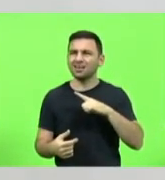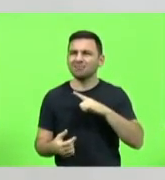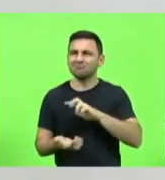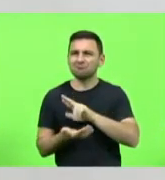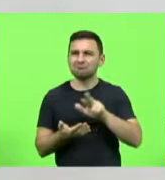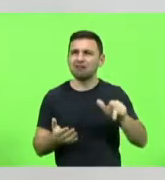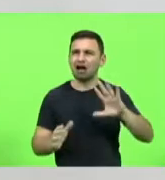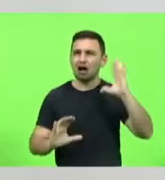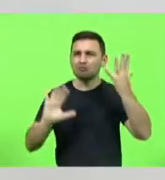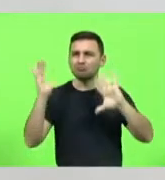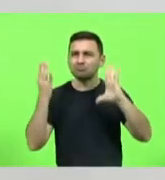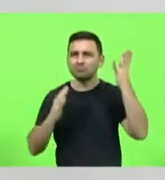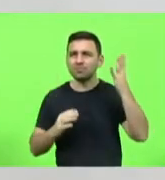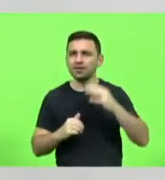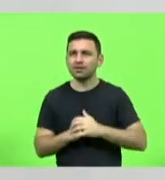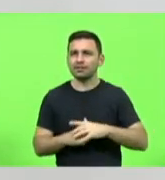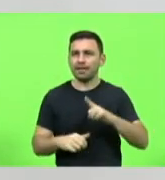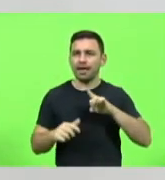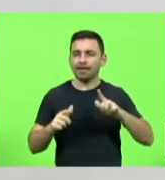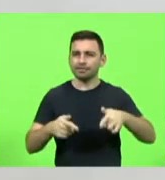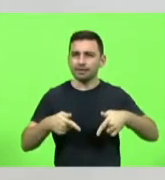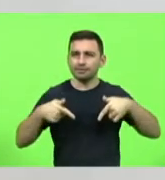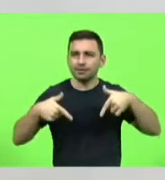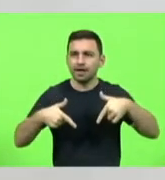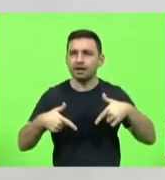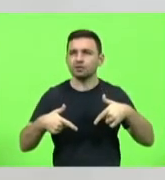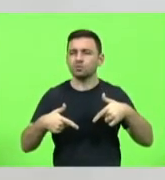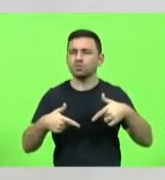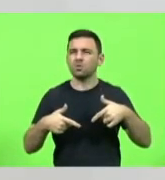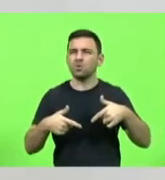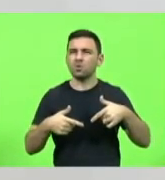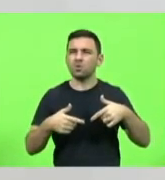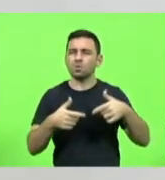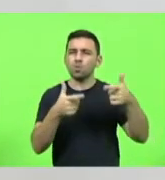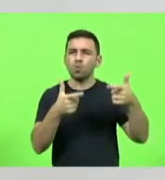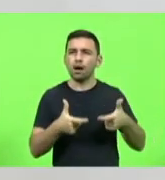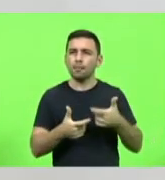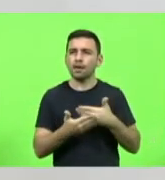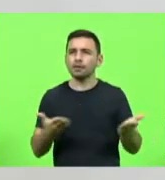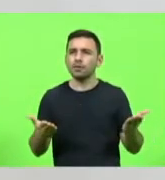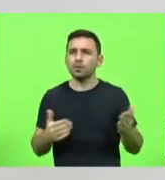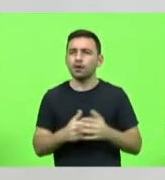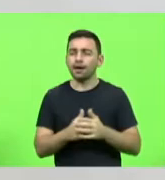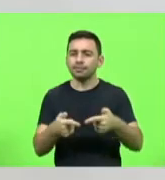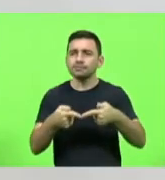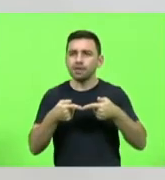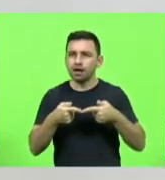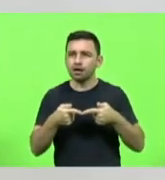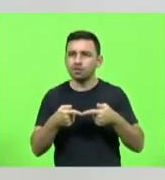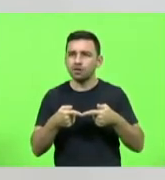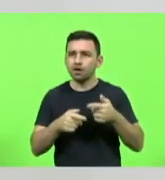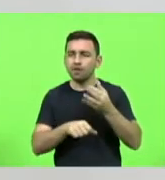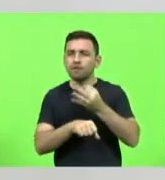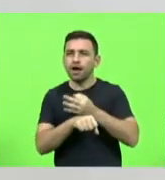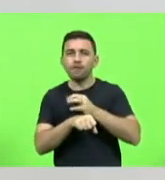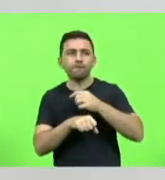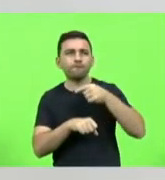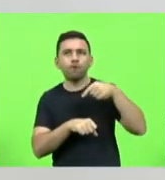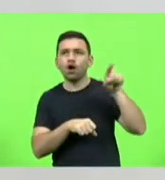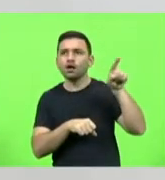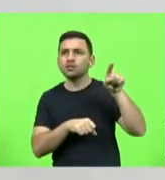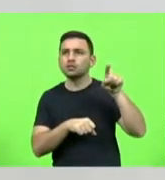acontecendo. Atestado de origem sendo perdido. Uma vez um atestado de origem meu foi parar de férias lá em São Paulo, na casa de um